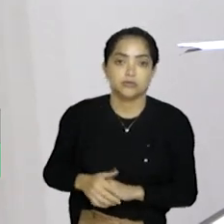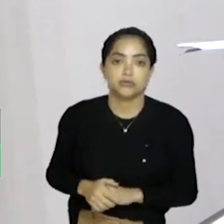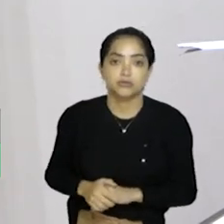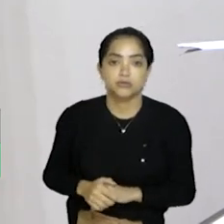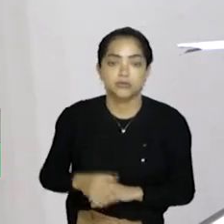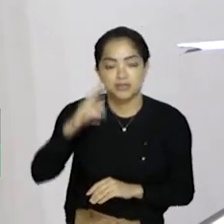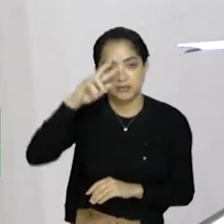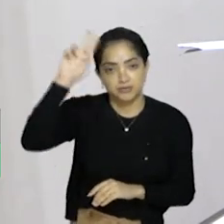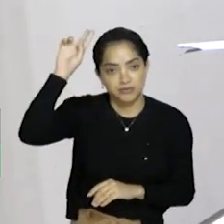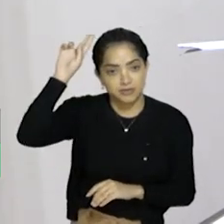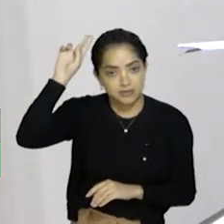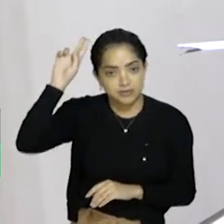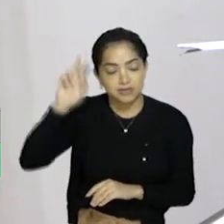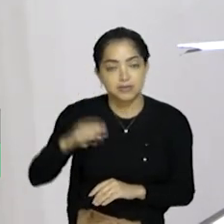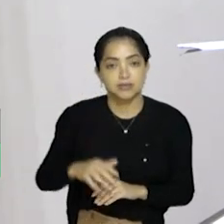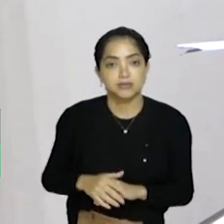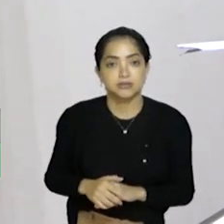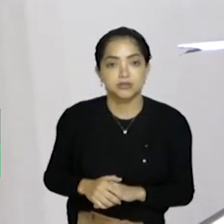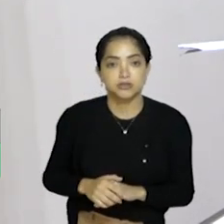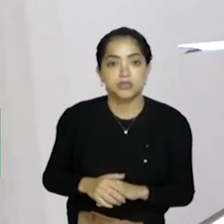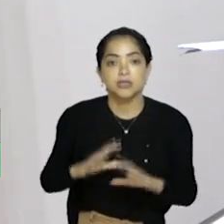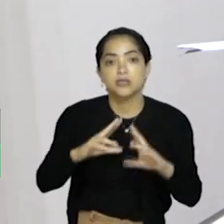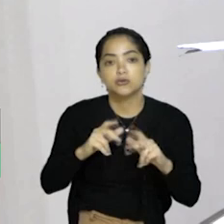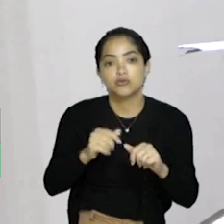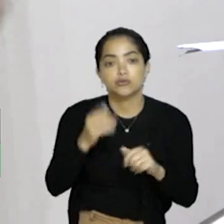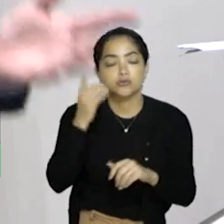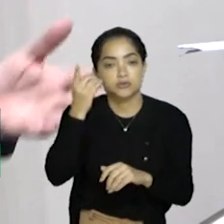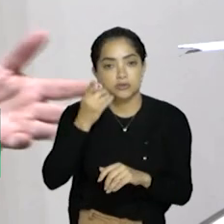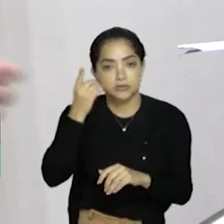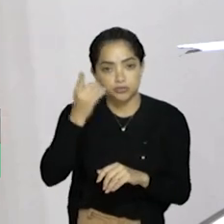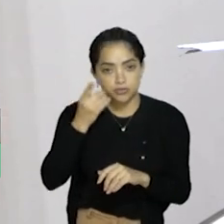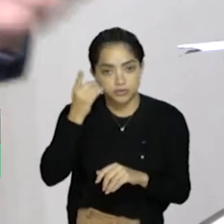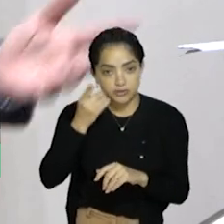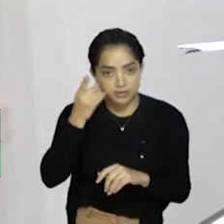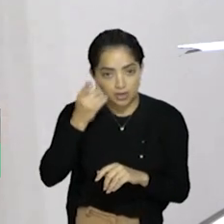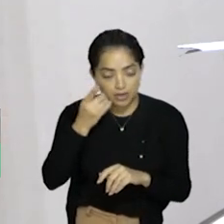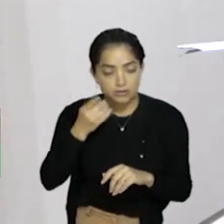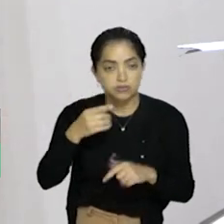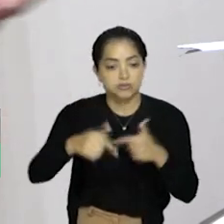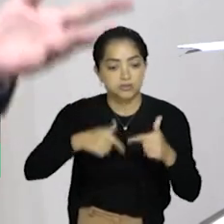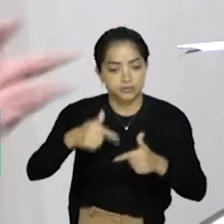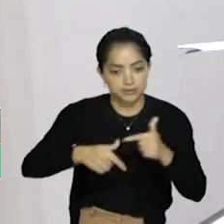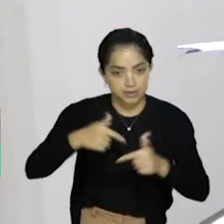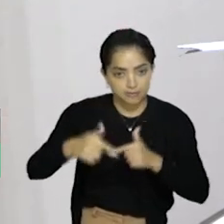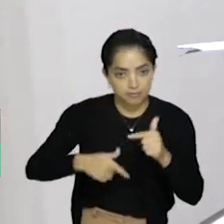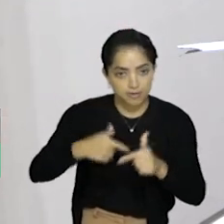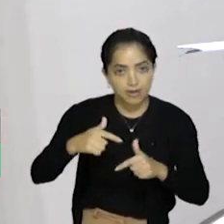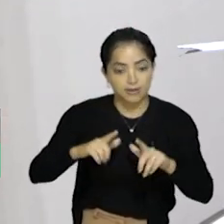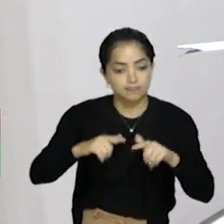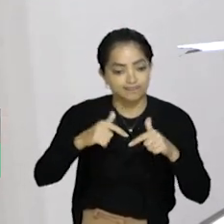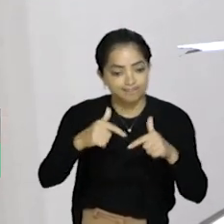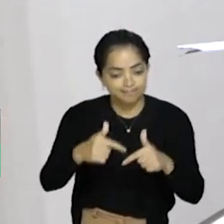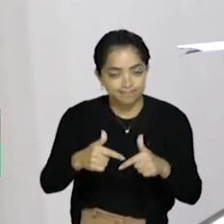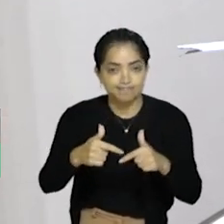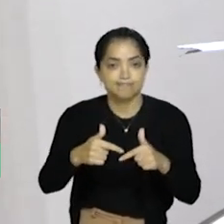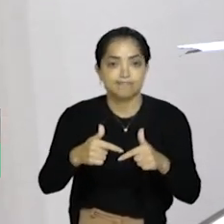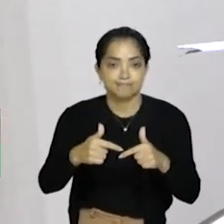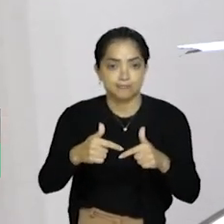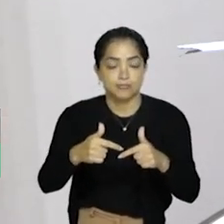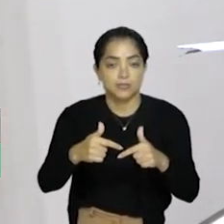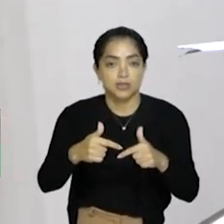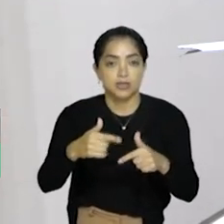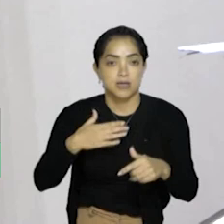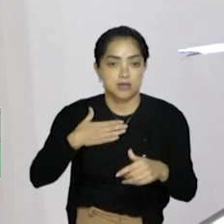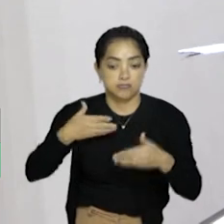Vicente Lima deputados que tem a atuação que tem raízes eu nasci